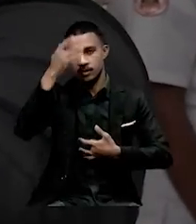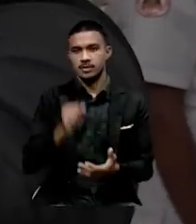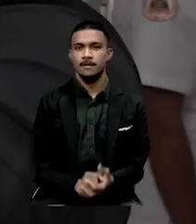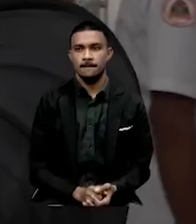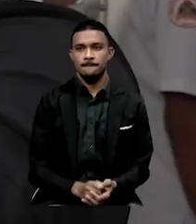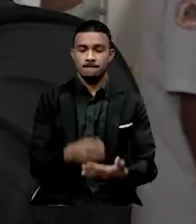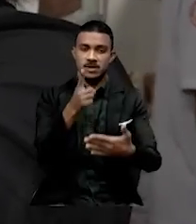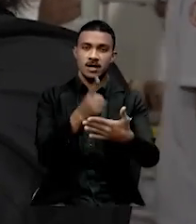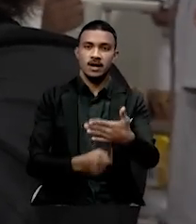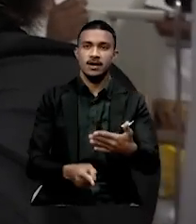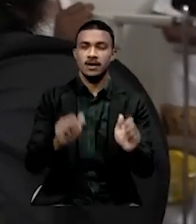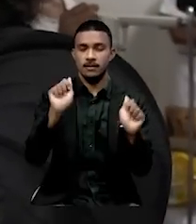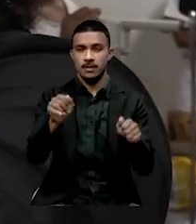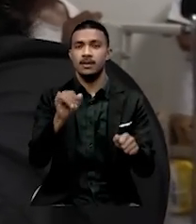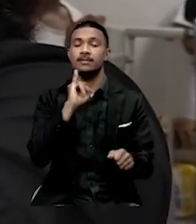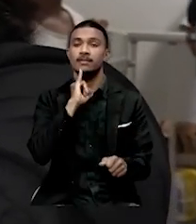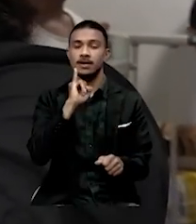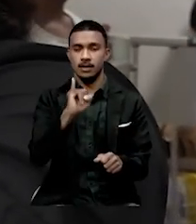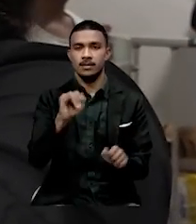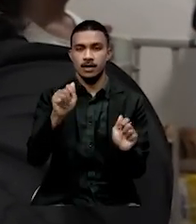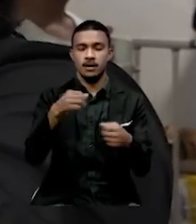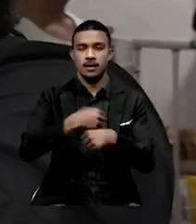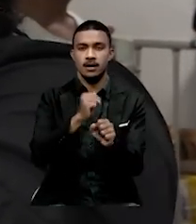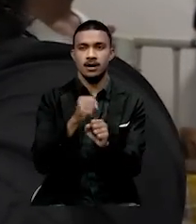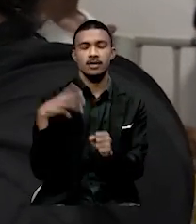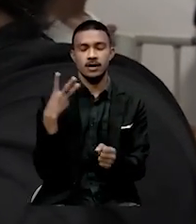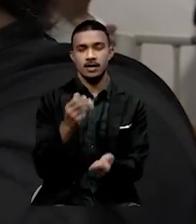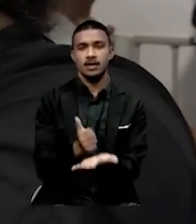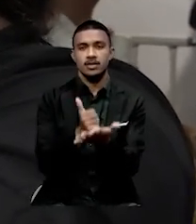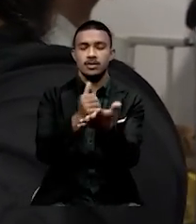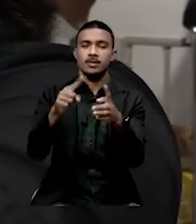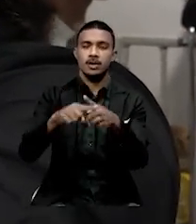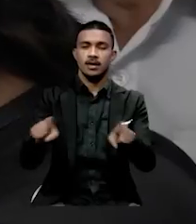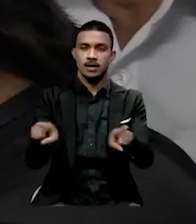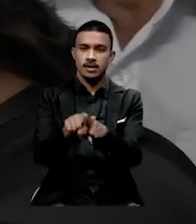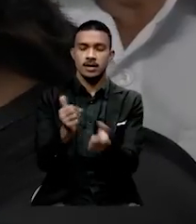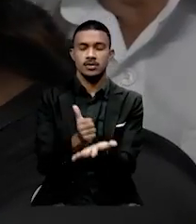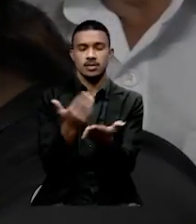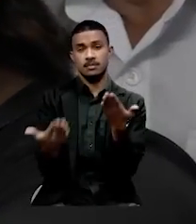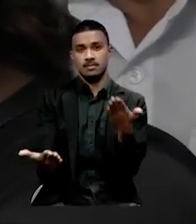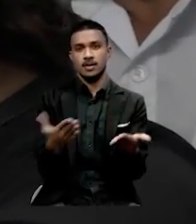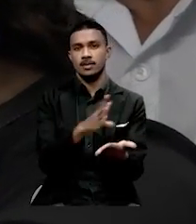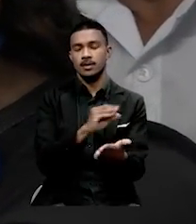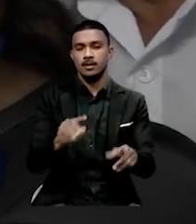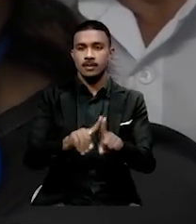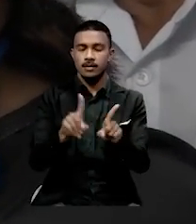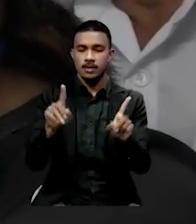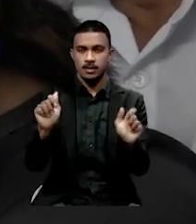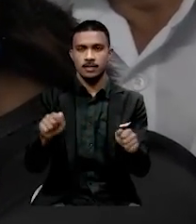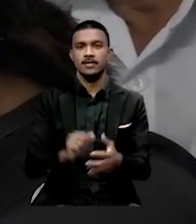sera ma bela halo, ya ya keluhan rumah ita konsulta sa bain bae, ya kan? Problema bain bae konsulta,